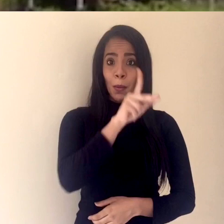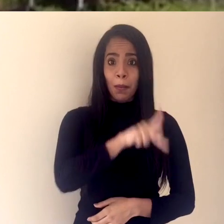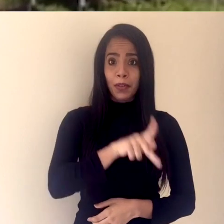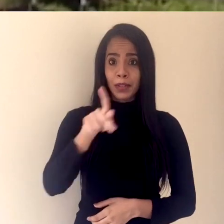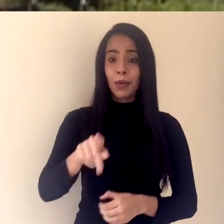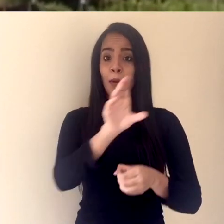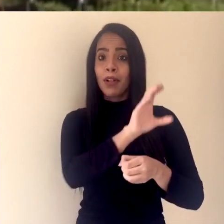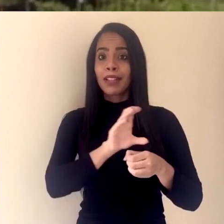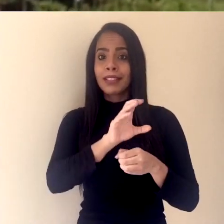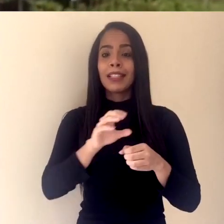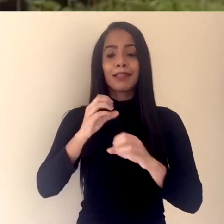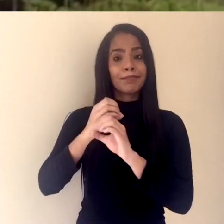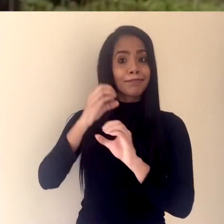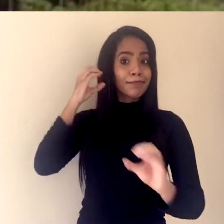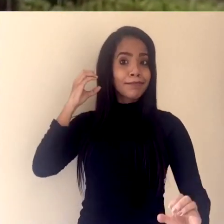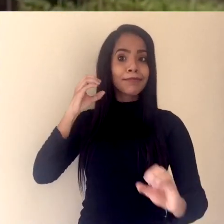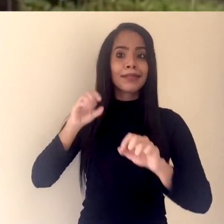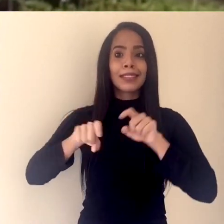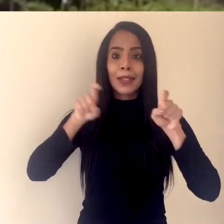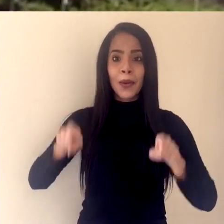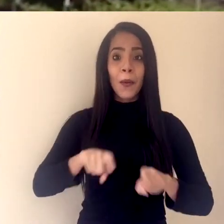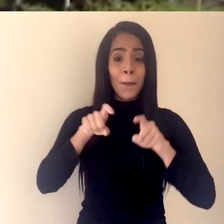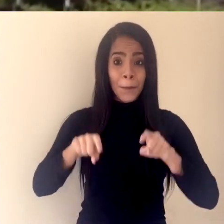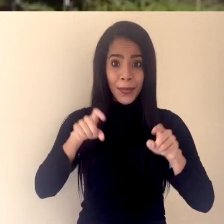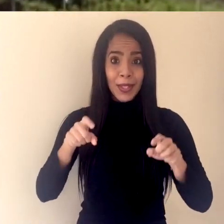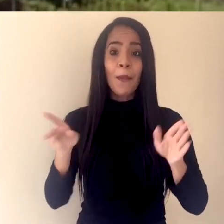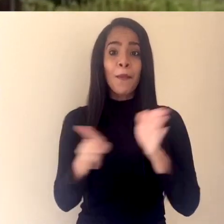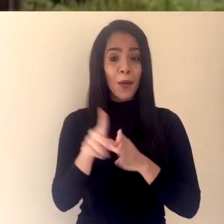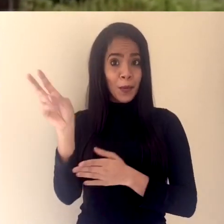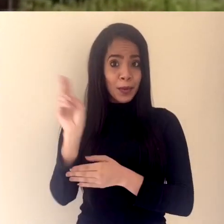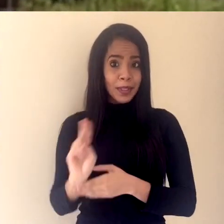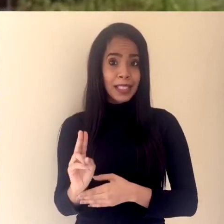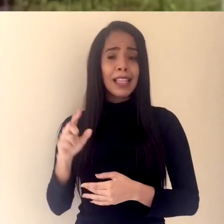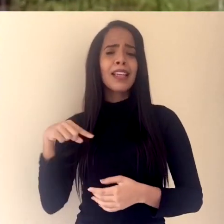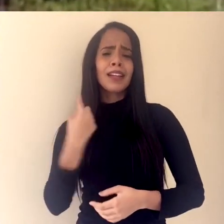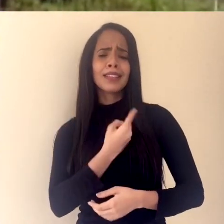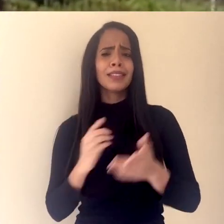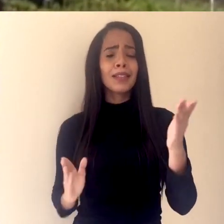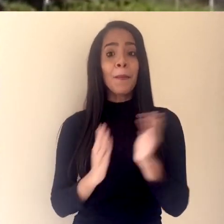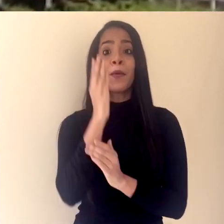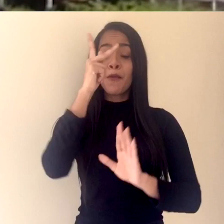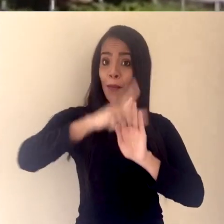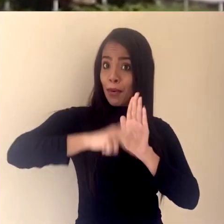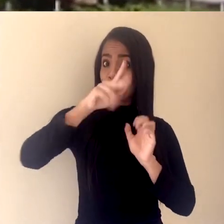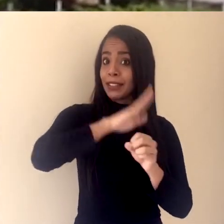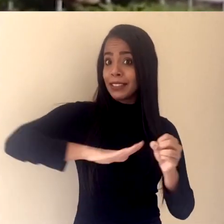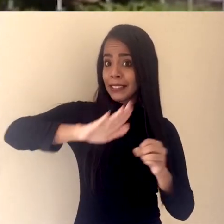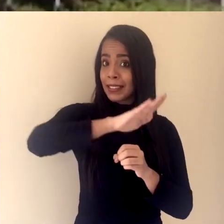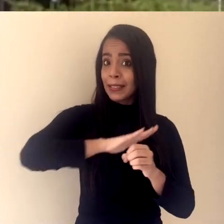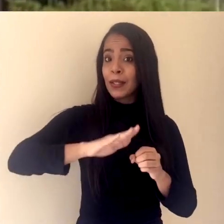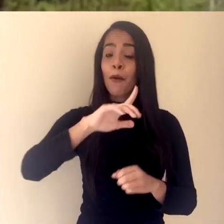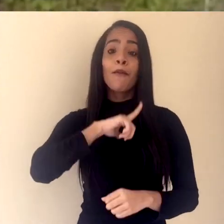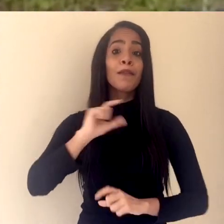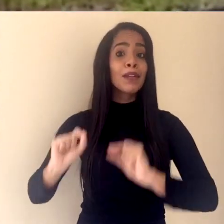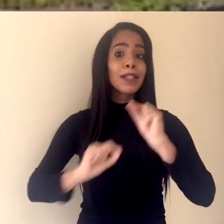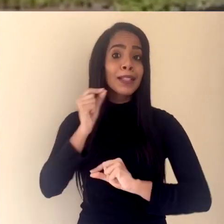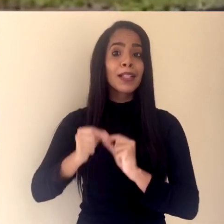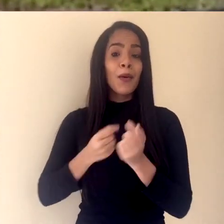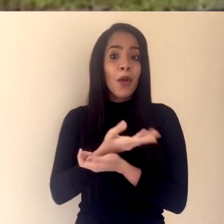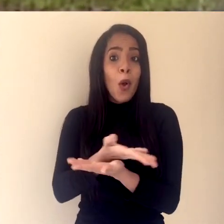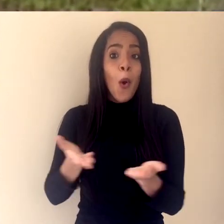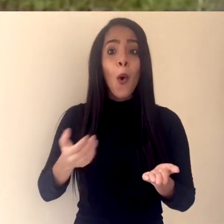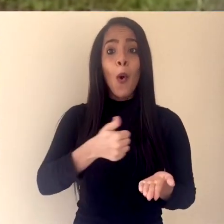Univasf e recentemente aprovamos o projeto chamado Indico, um projeto de extensão que vai oferecer